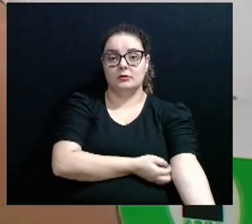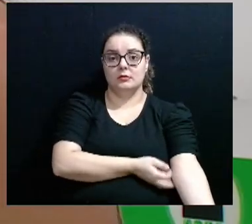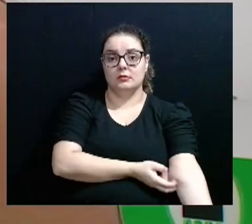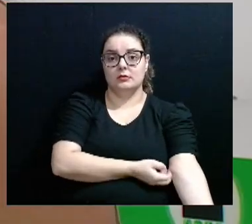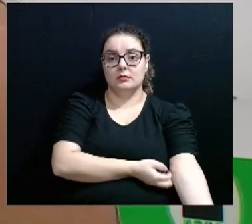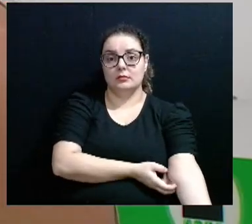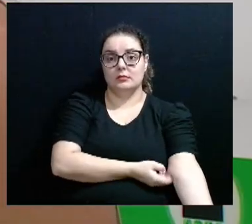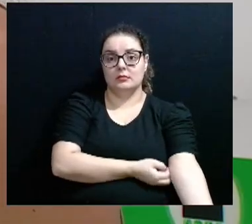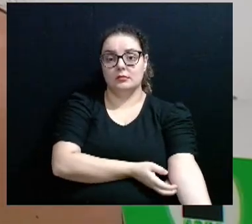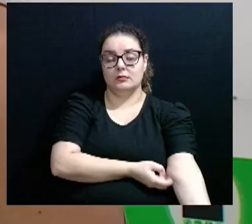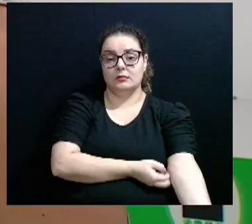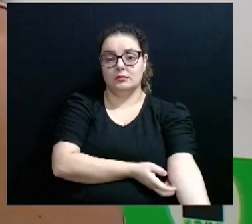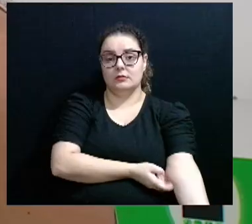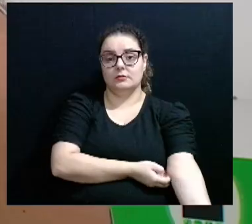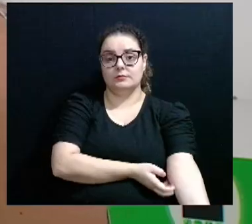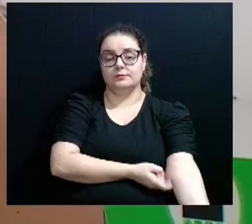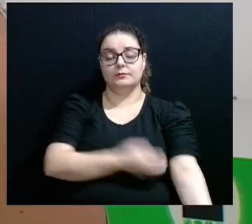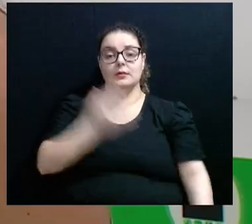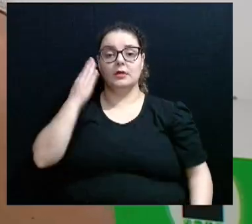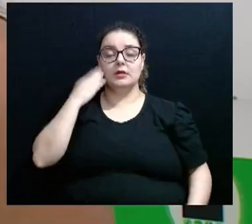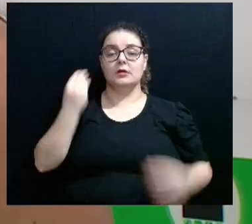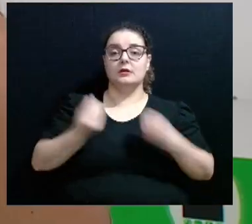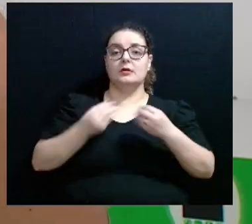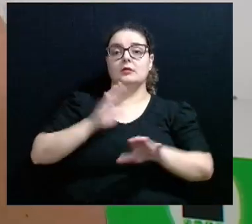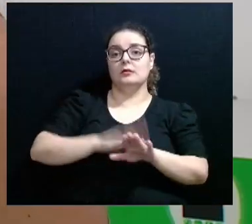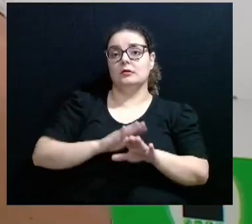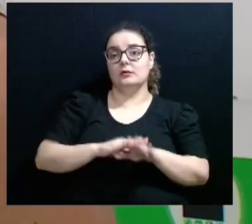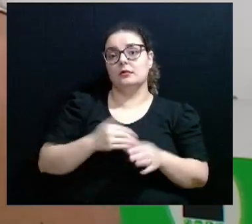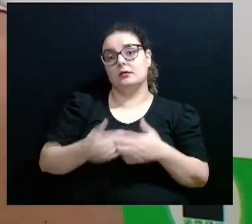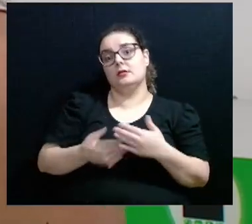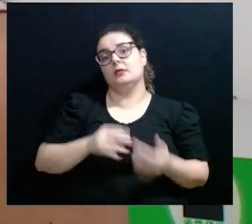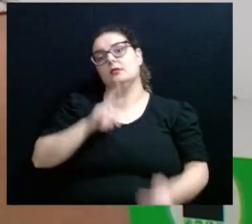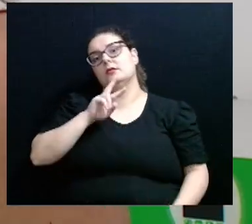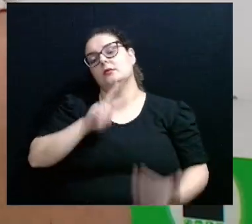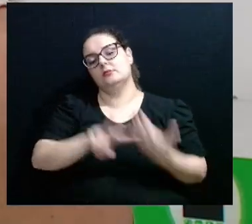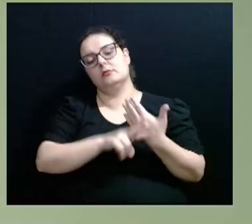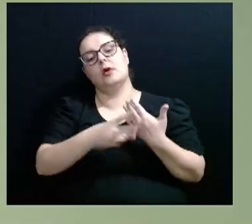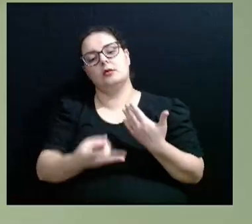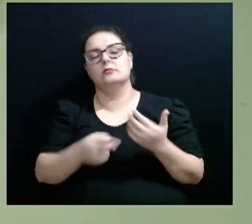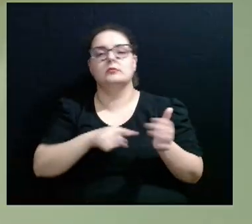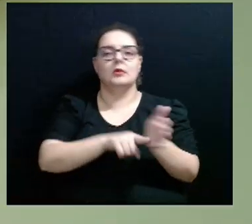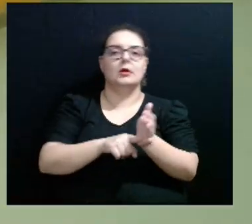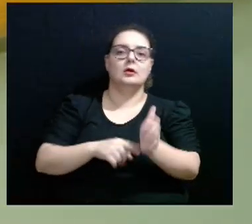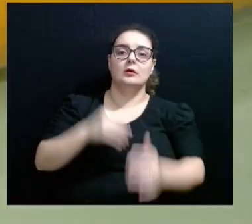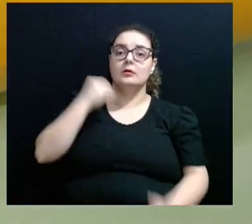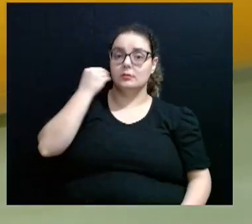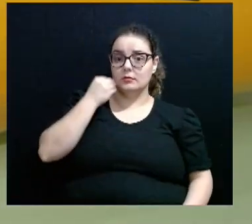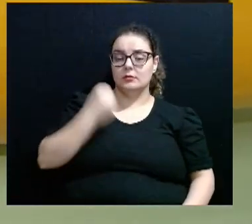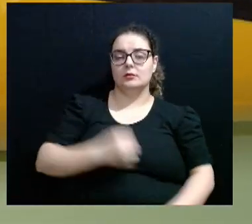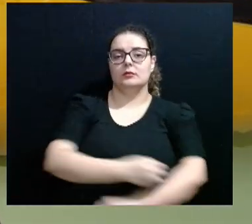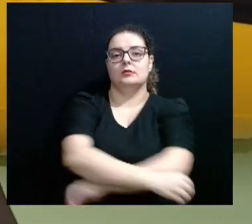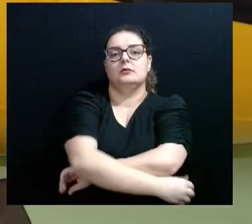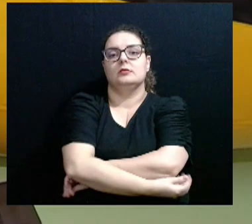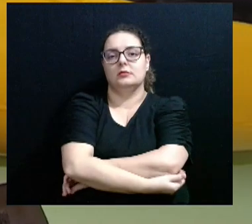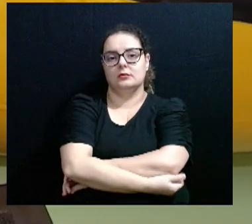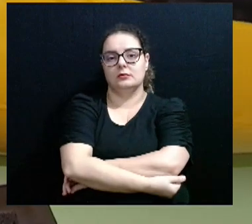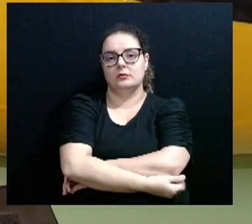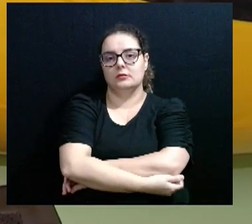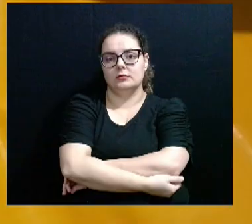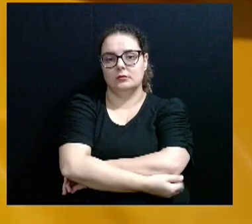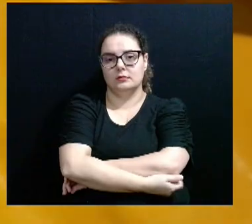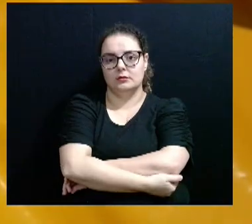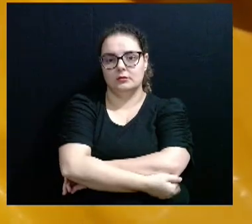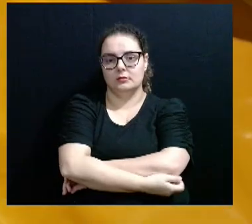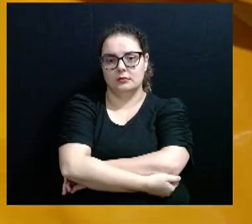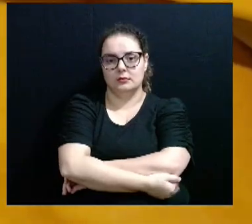situação que possa ocorrer durante as pesquisas, durante os experimentos. Os novos protocolos incluem traje